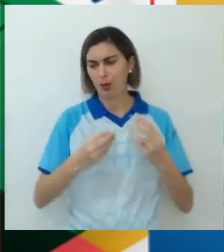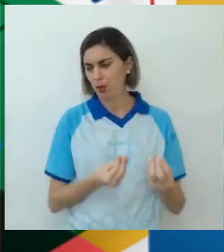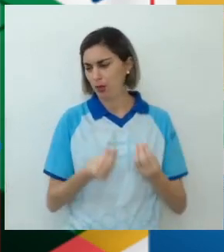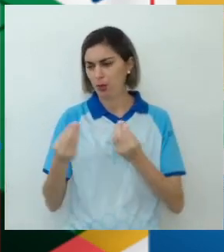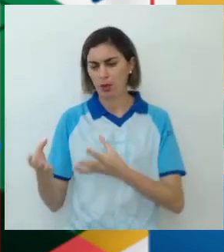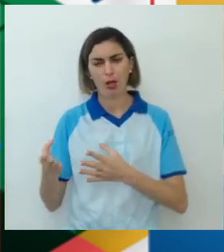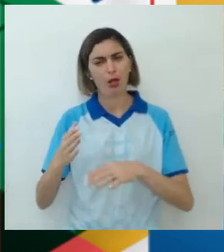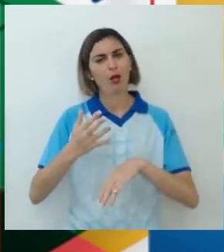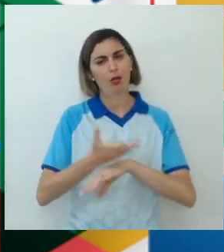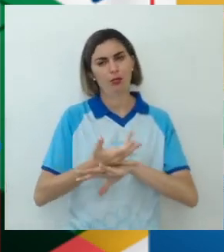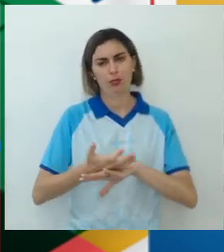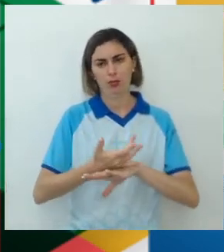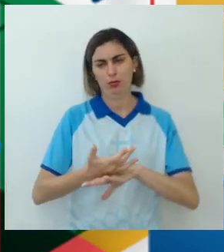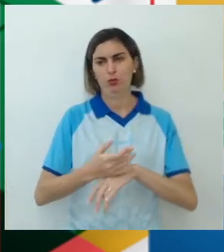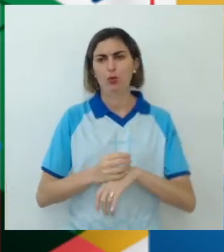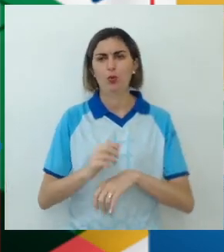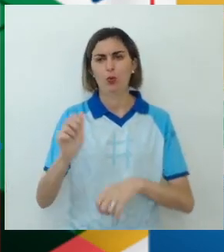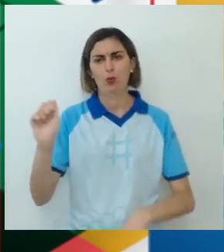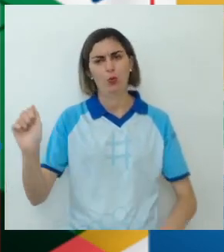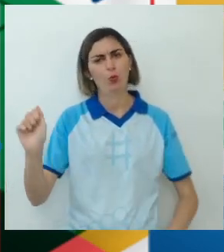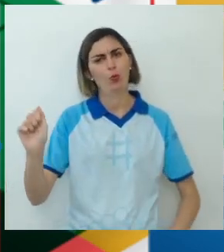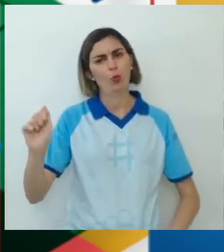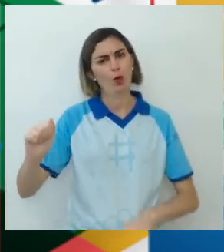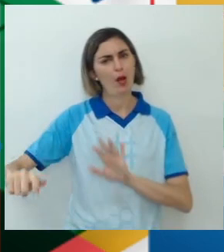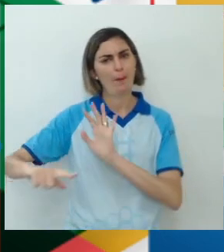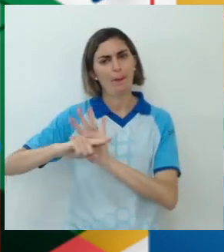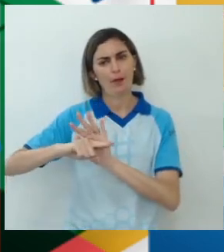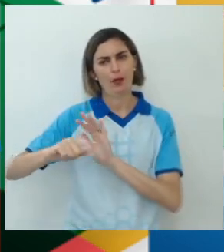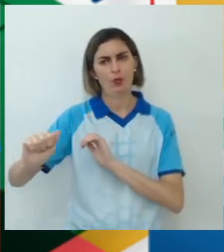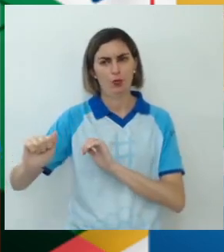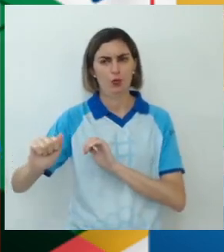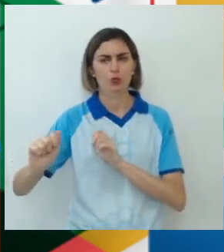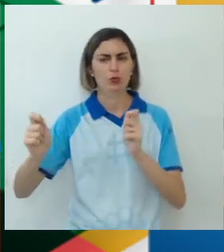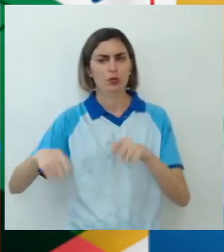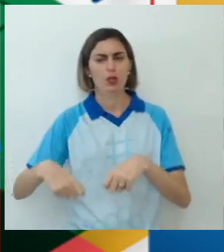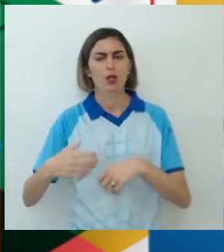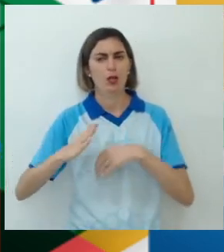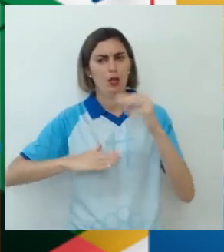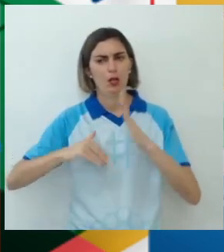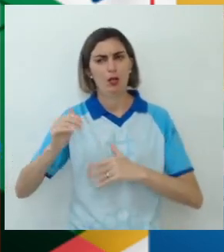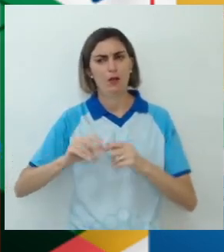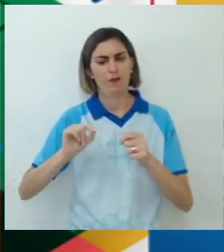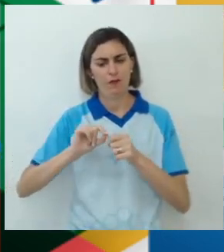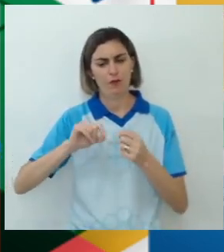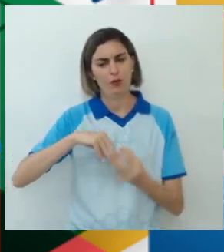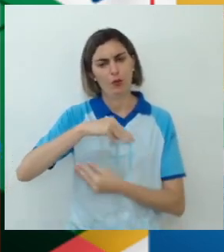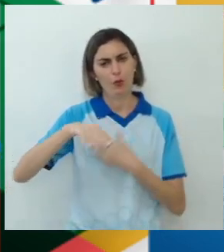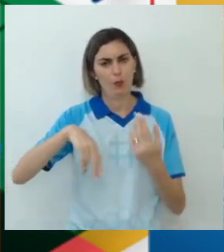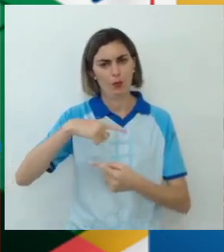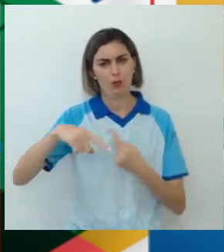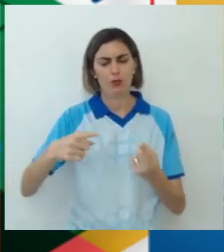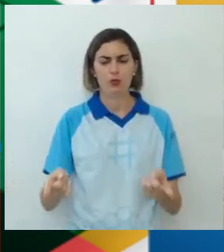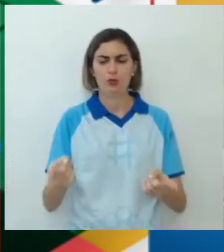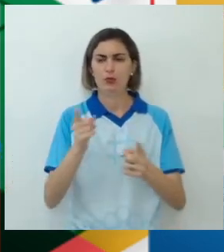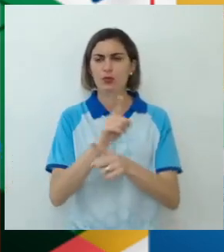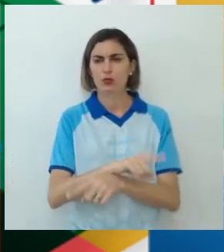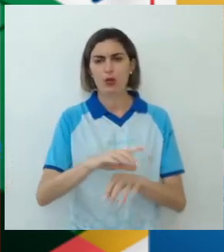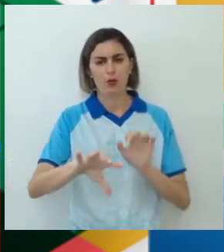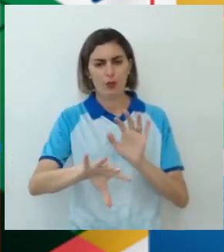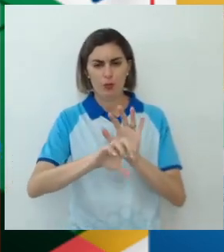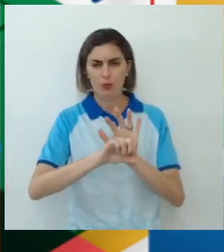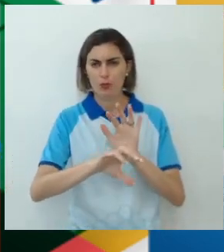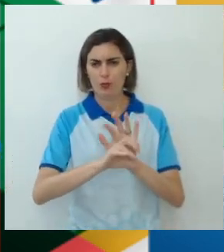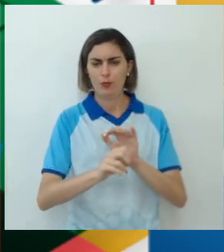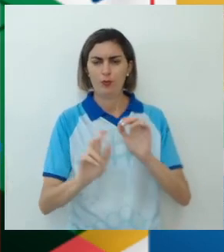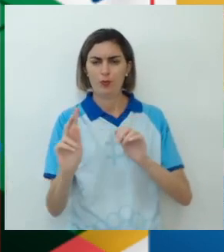é o ácido. E o A-, que é capaz de fazer o processo inverso e receber